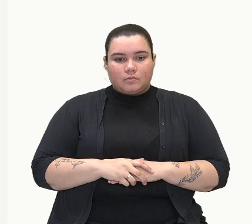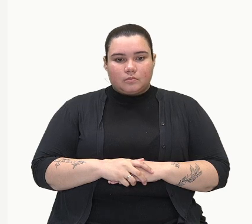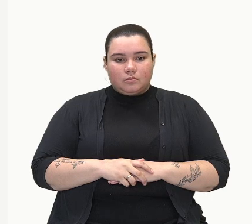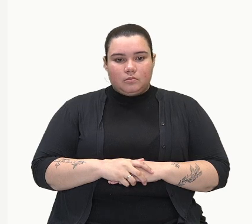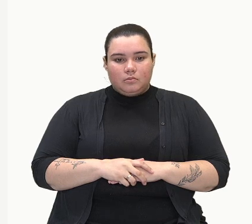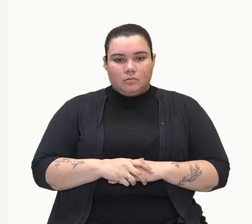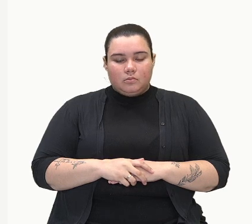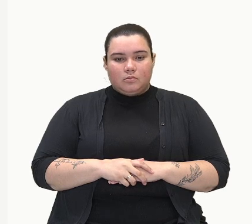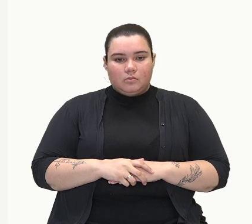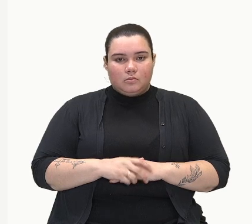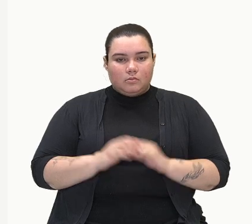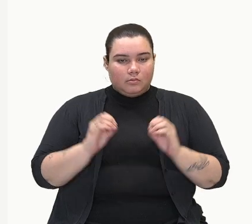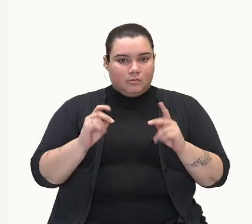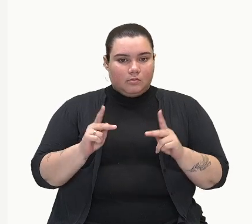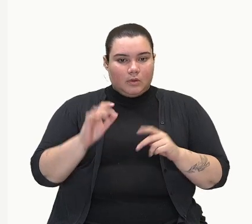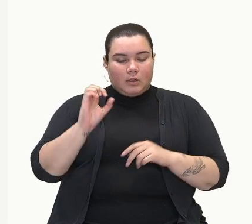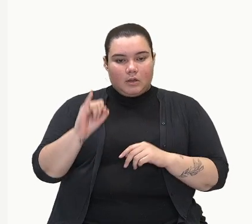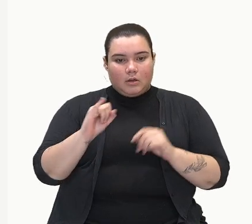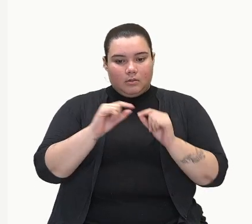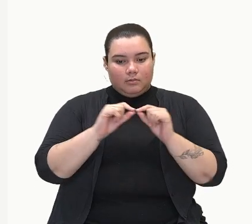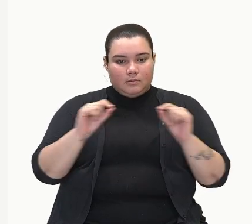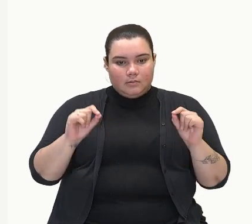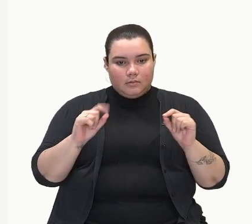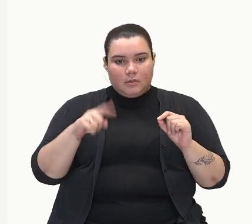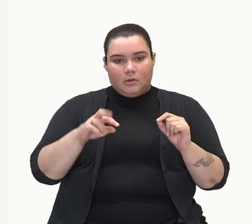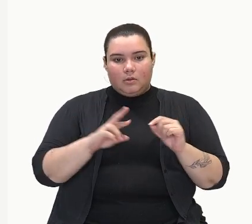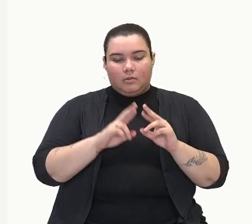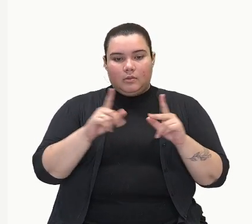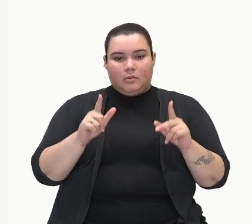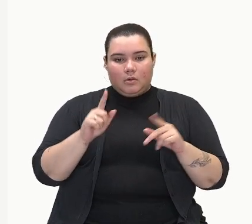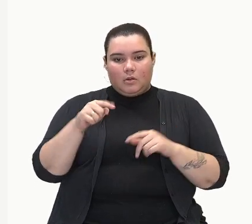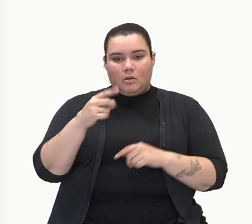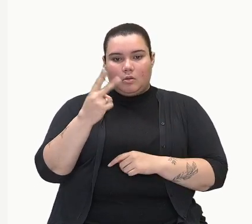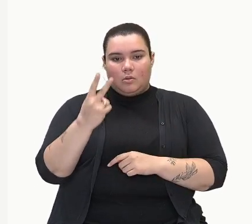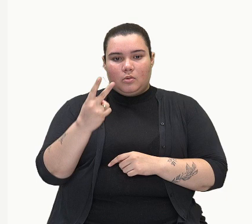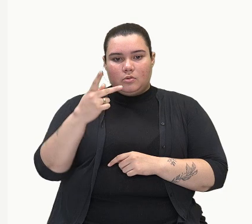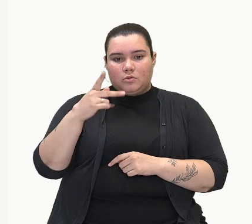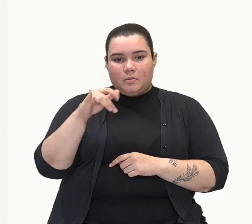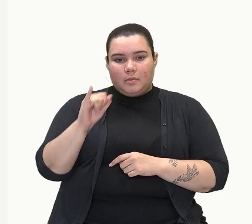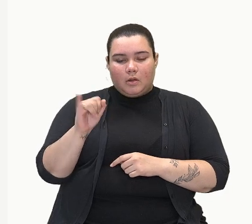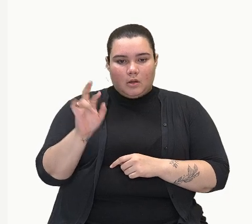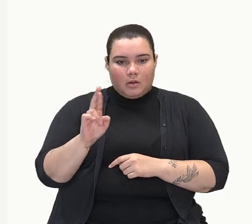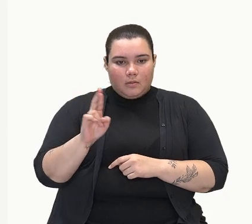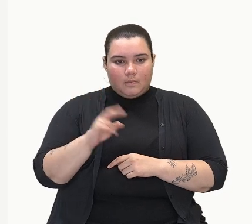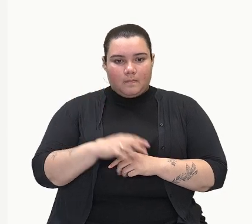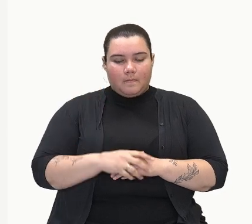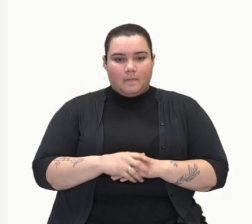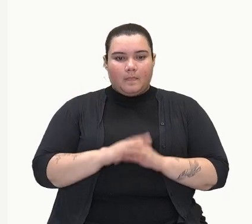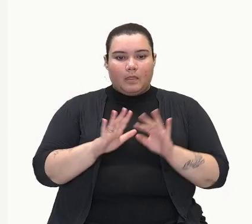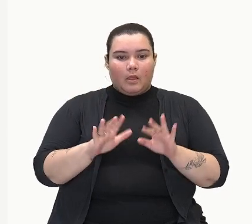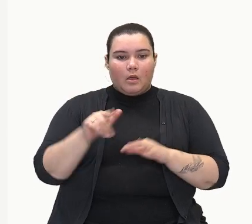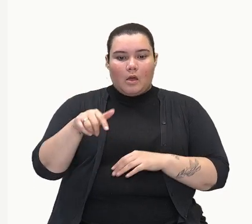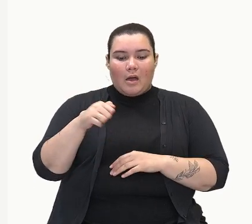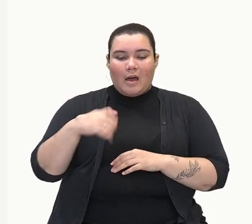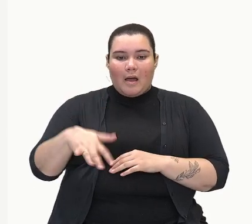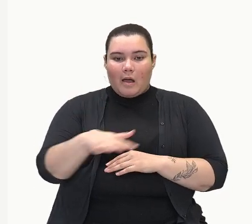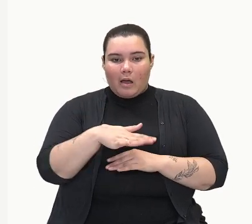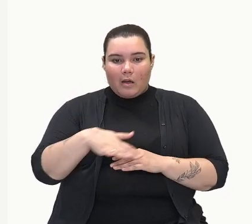Já que ele está pedindo a área, né? Se fosse comprimento, seria 2πr. Então, a área vai